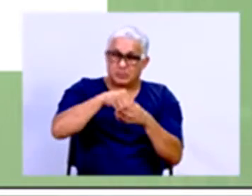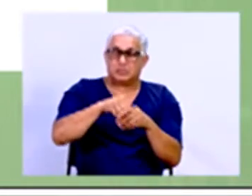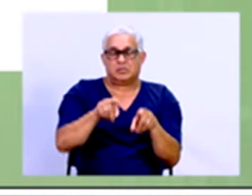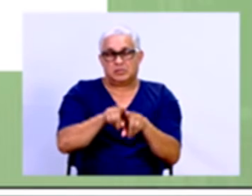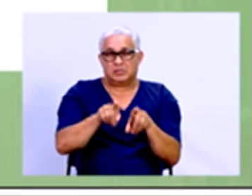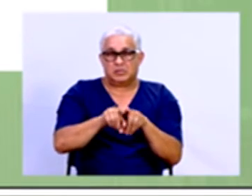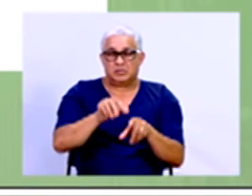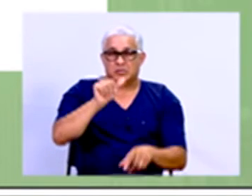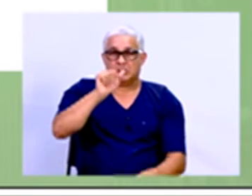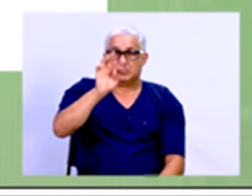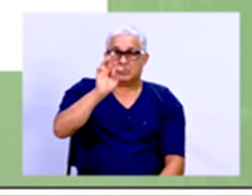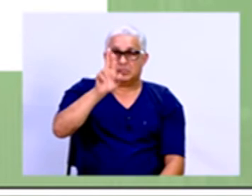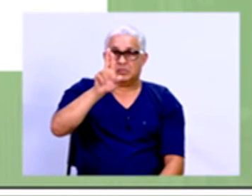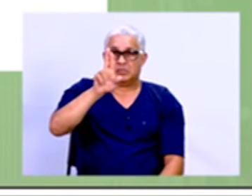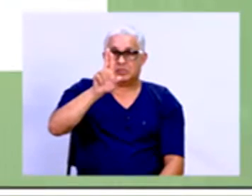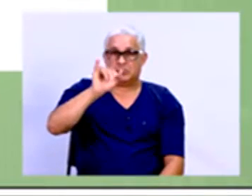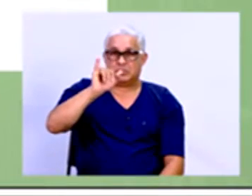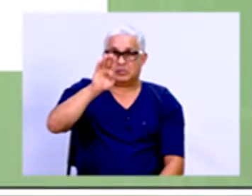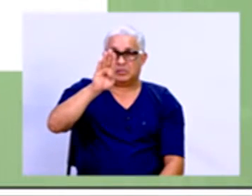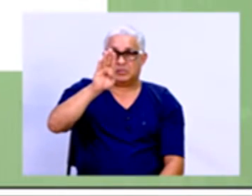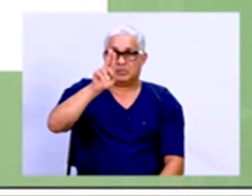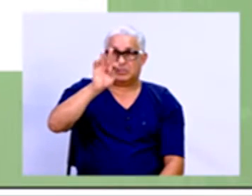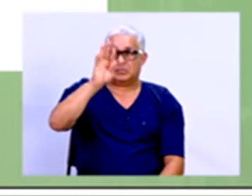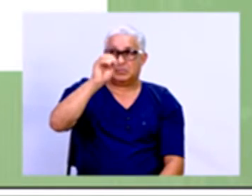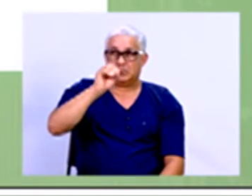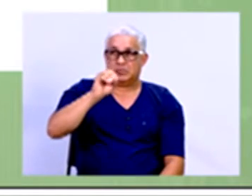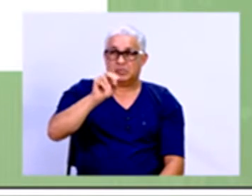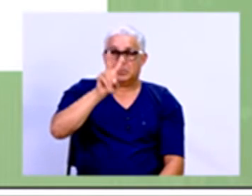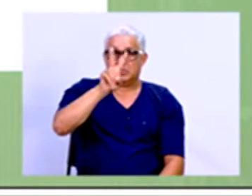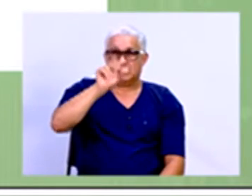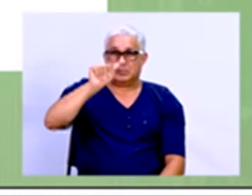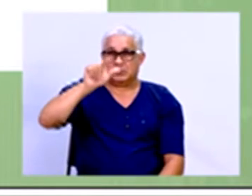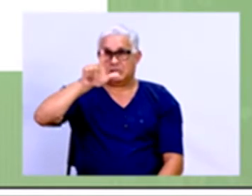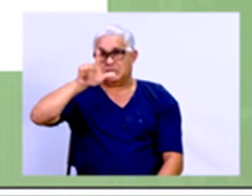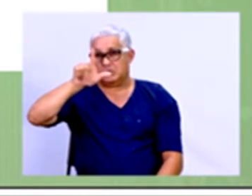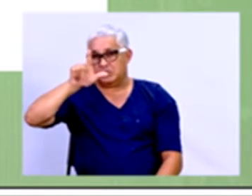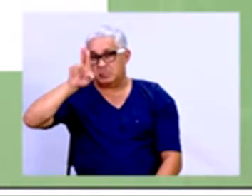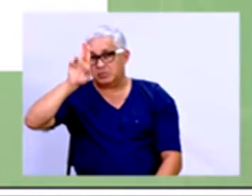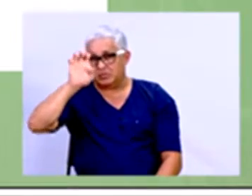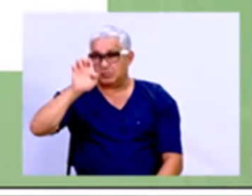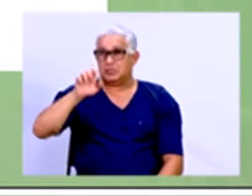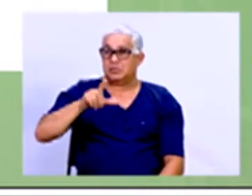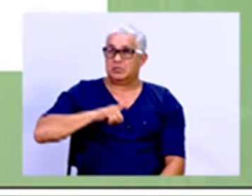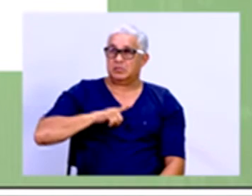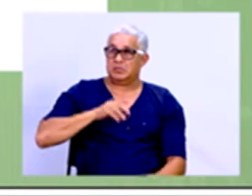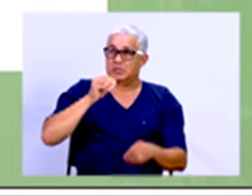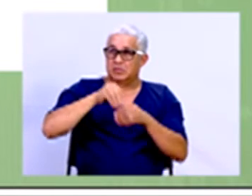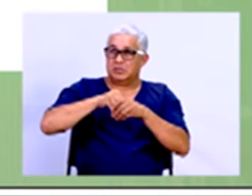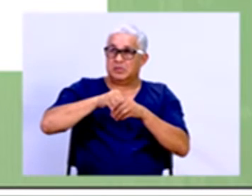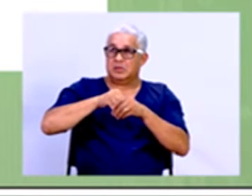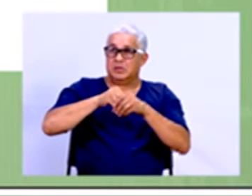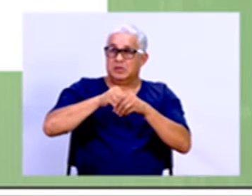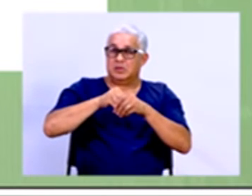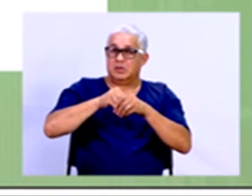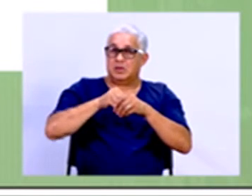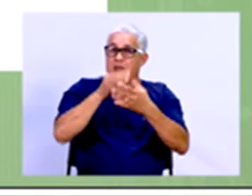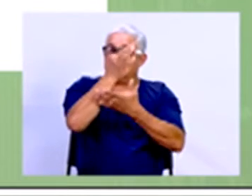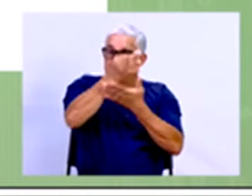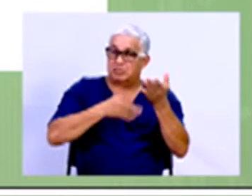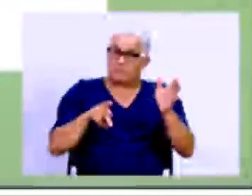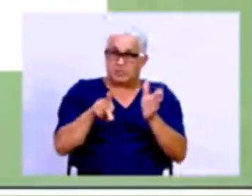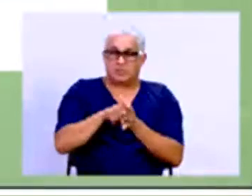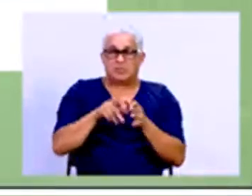do atributo value de cada input type aqui, né, que a gente está trabalhando tipo texto, a gente